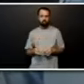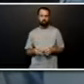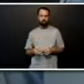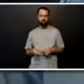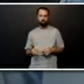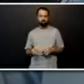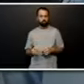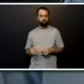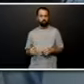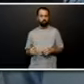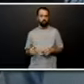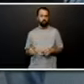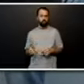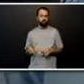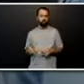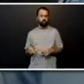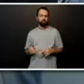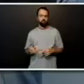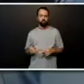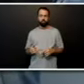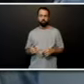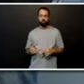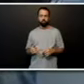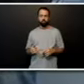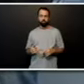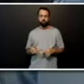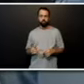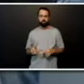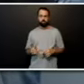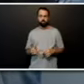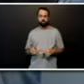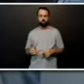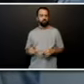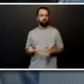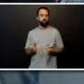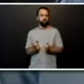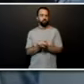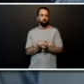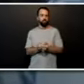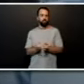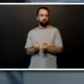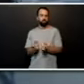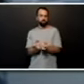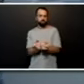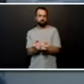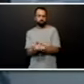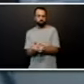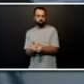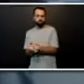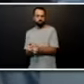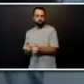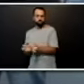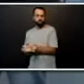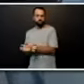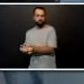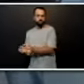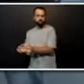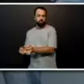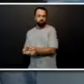Além dos naturais, temos outros subconjuntos, os inteiros.